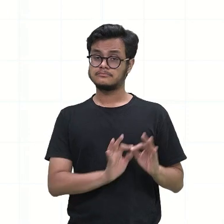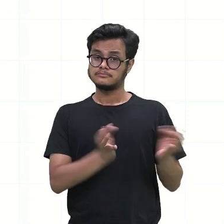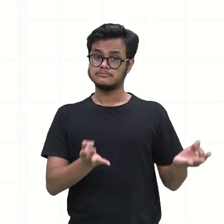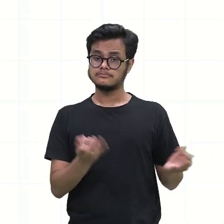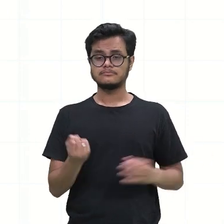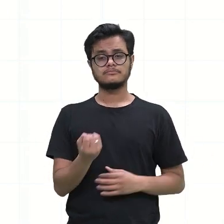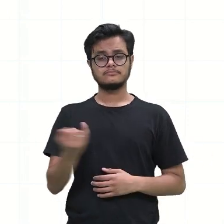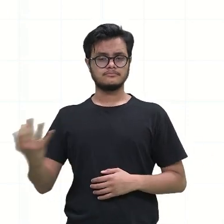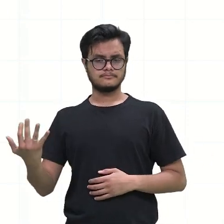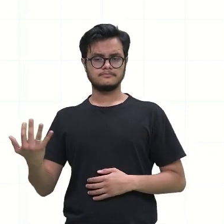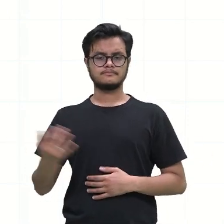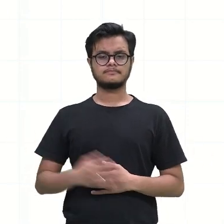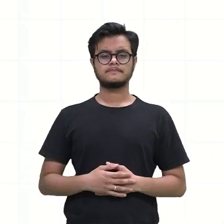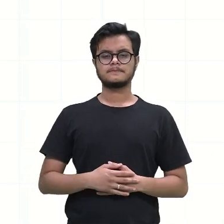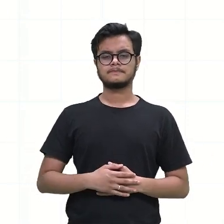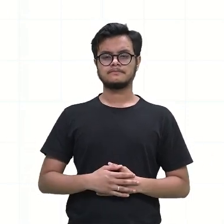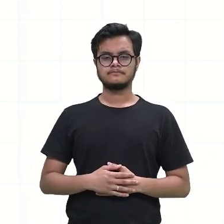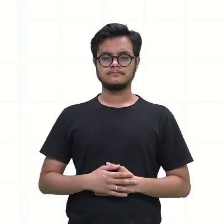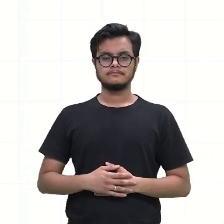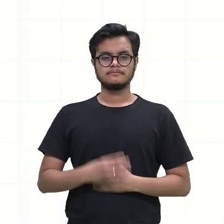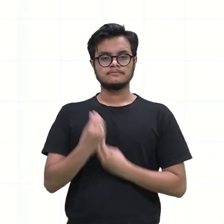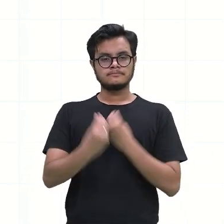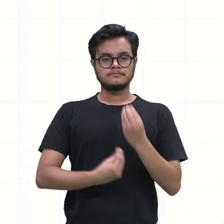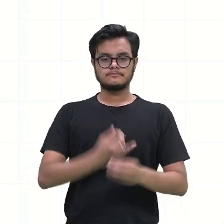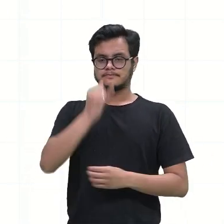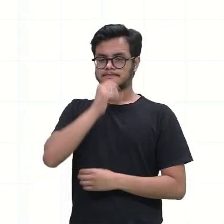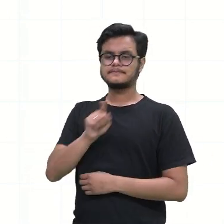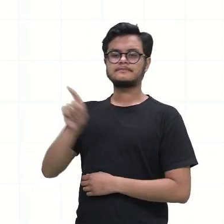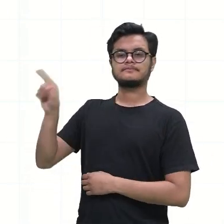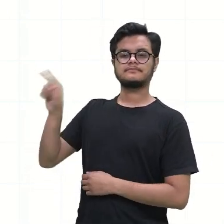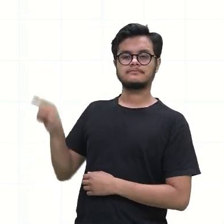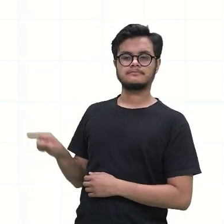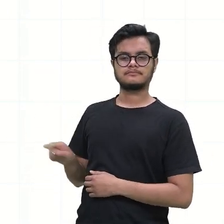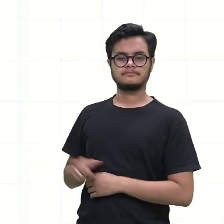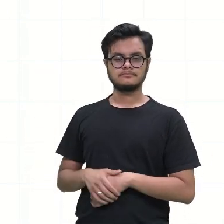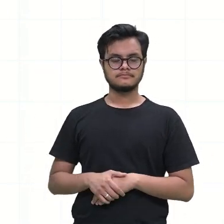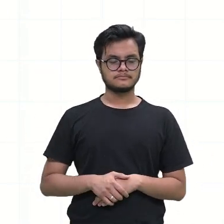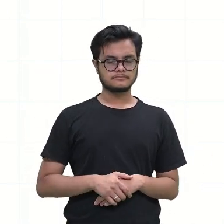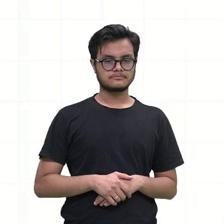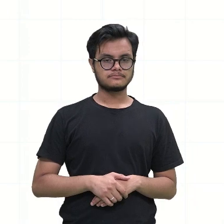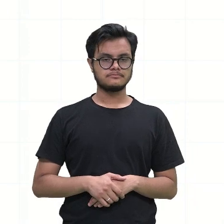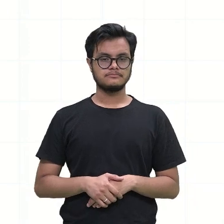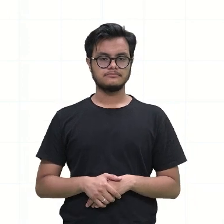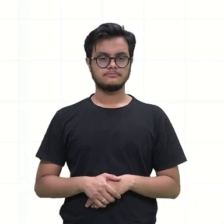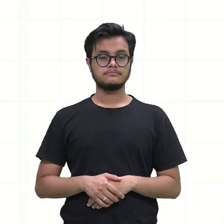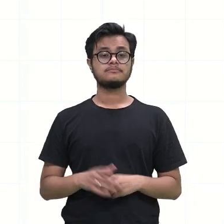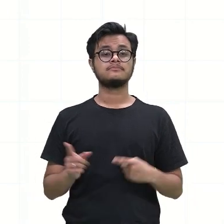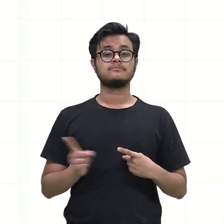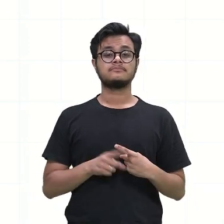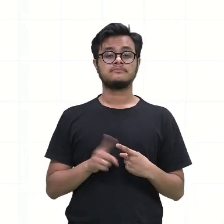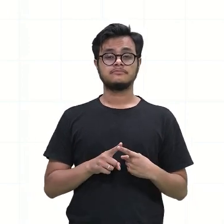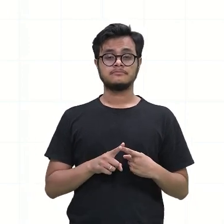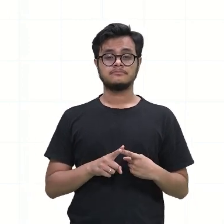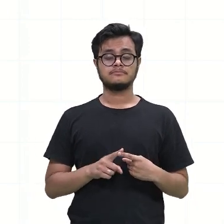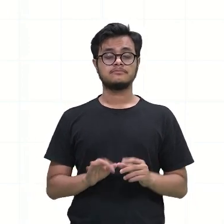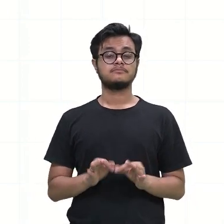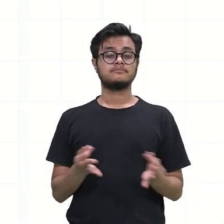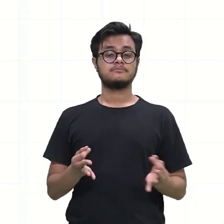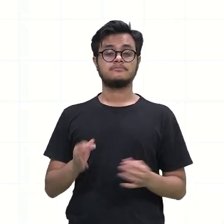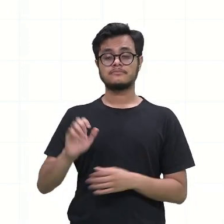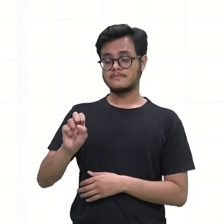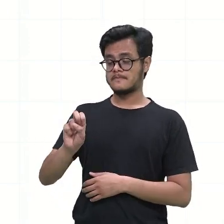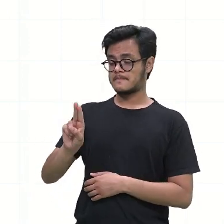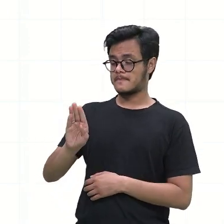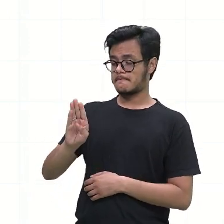aqui alguns exemplos para você, olha só. Então, primeira pessoa, no singular,